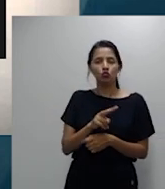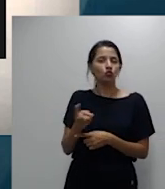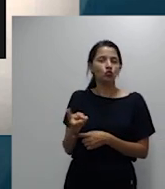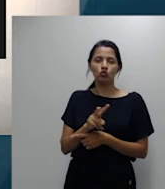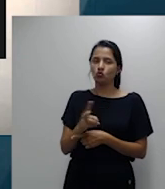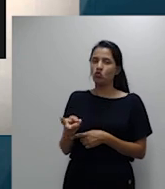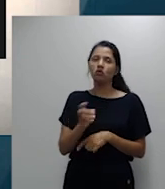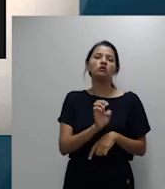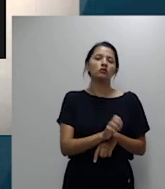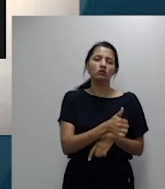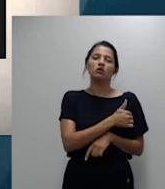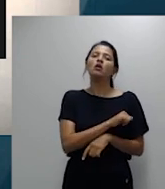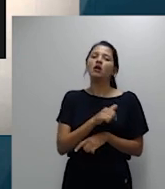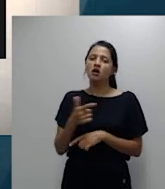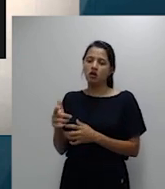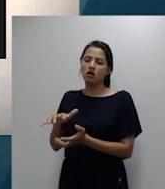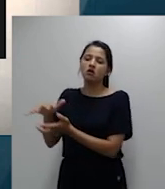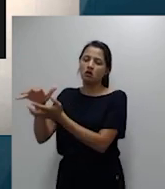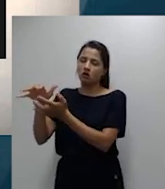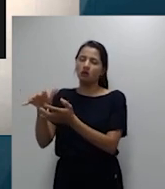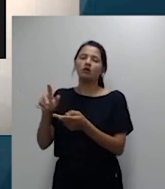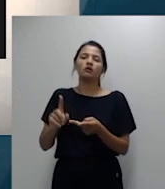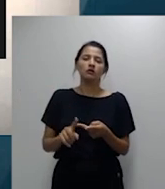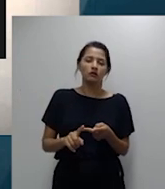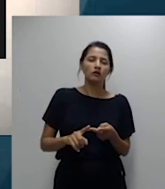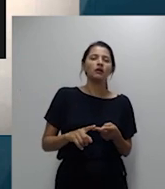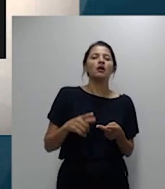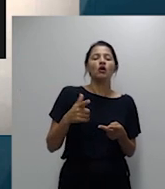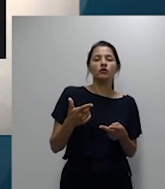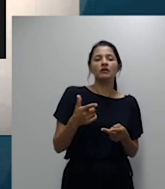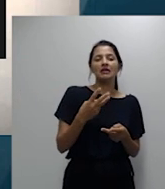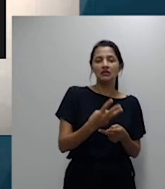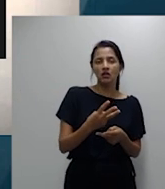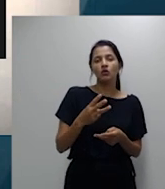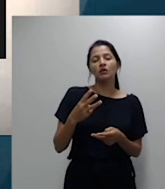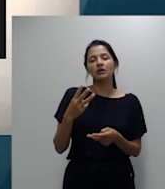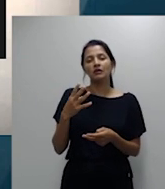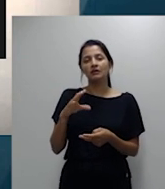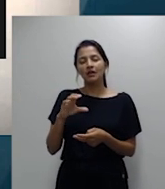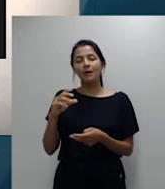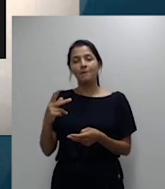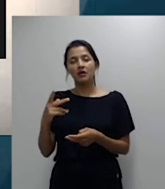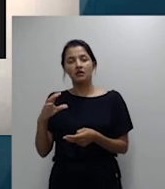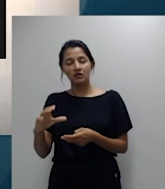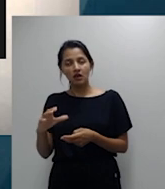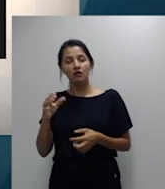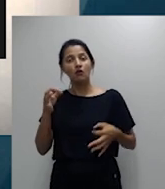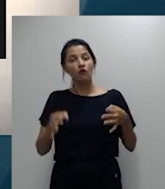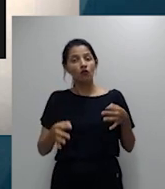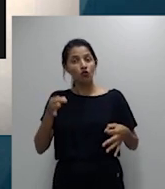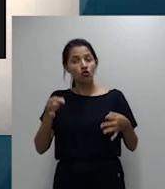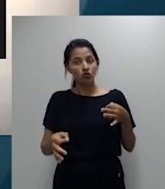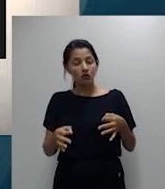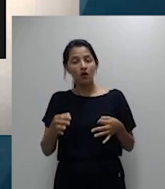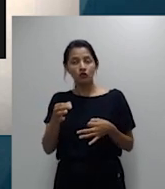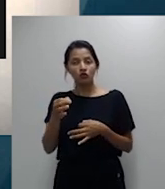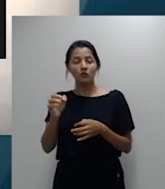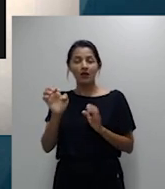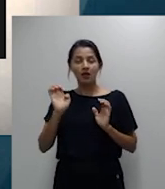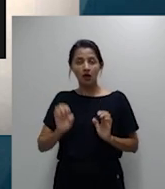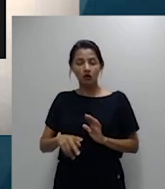Estado de Janeiro como estar o nome do artigo 20 para o perfil do CPC que se recusam julgado sob a égide do CPC de